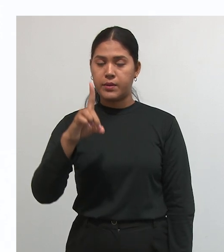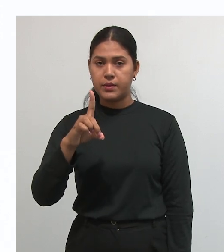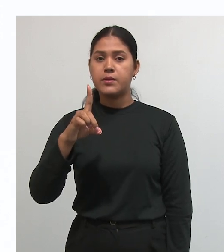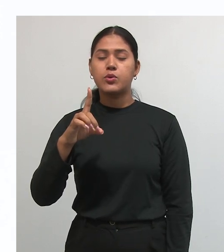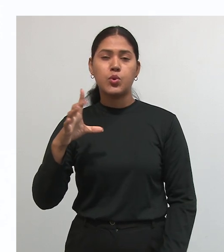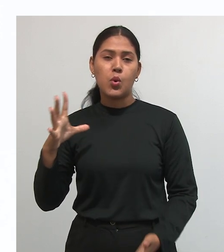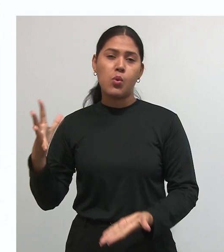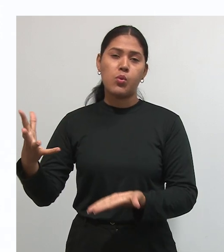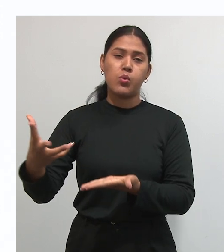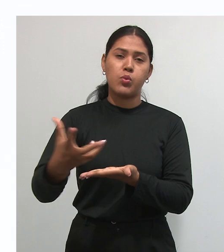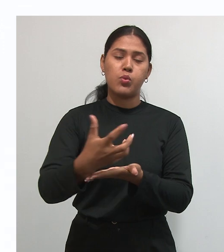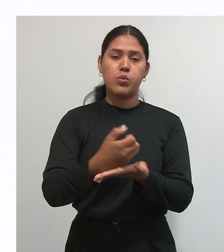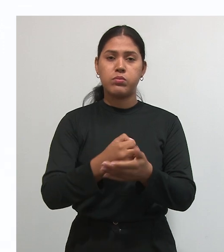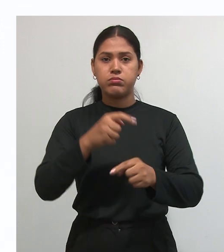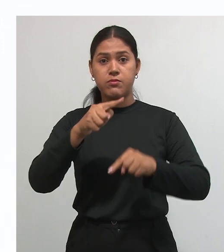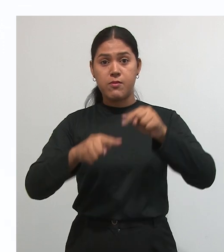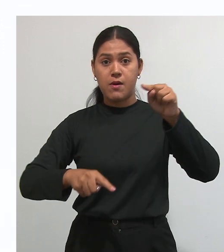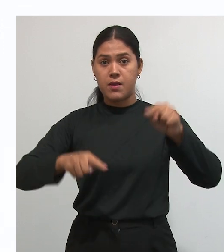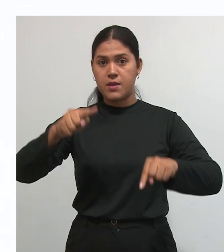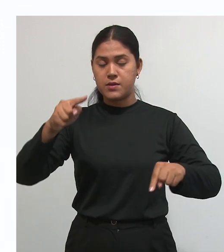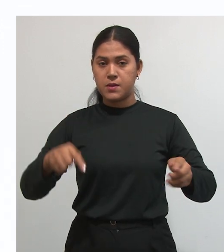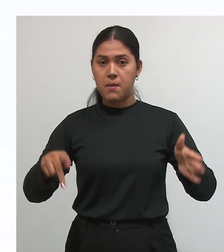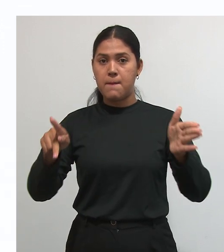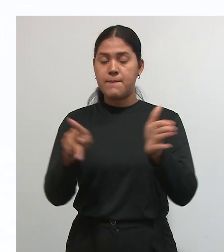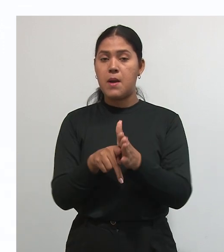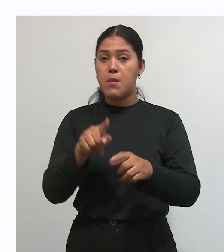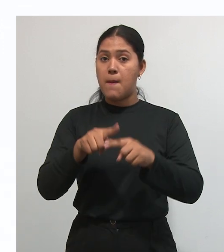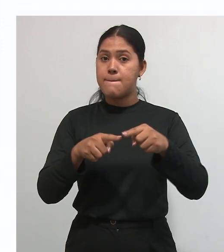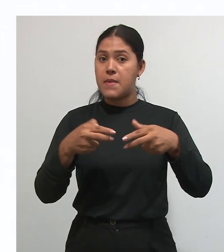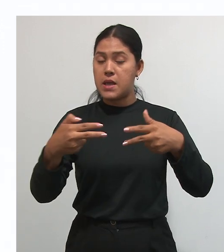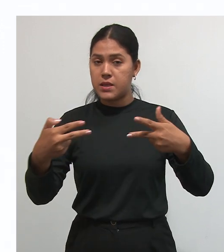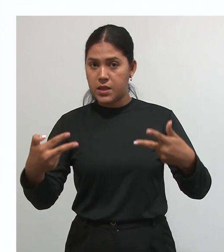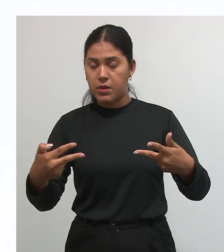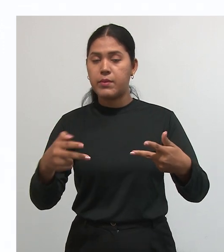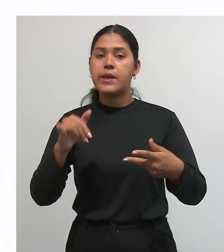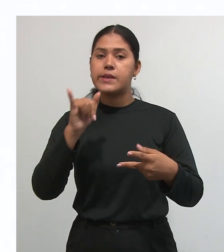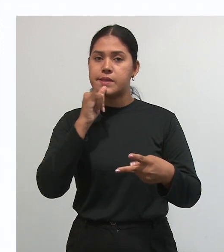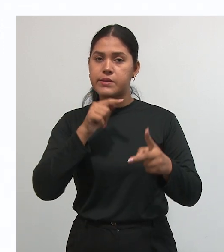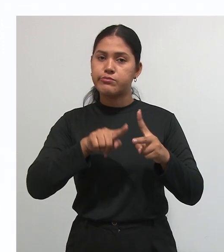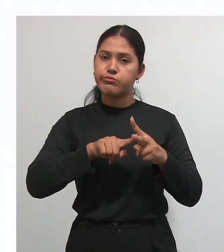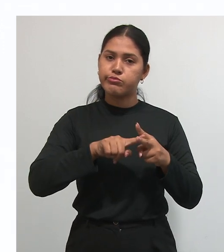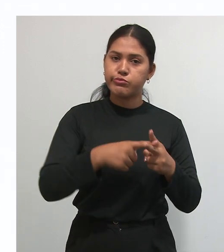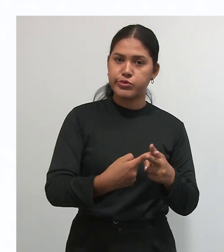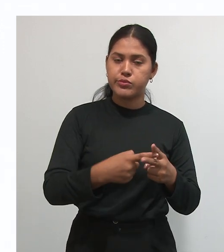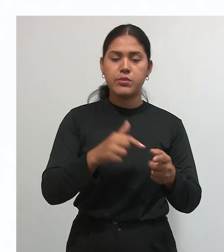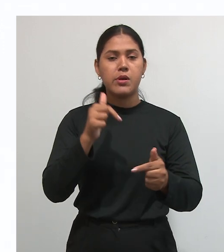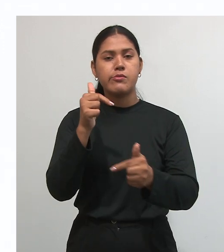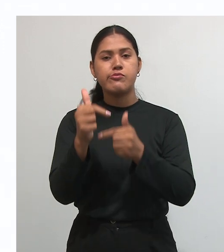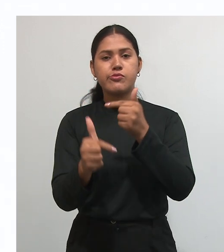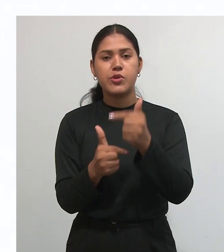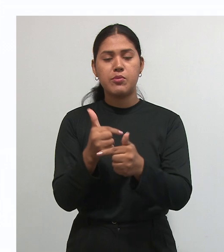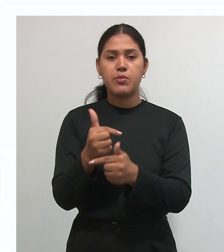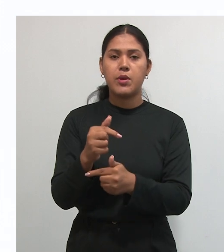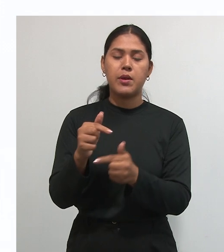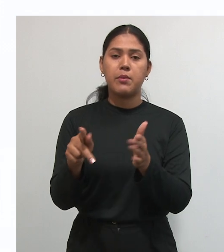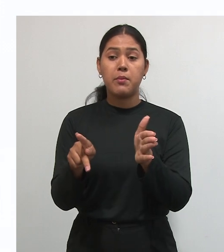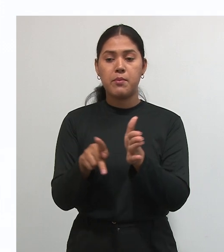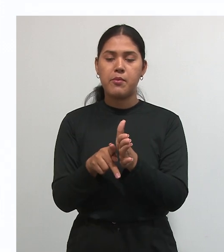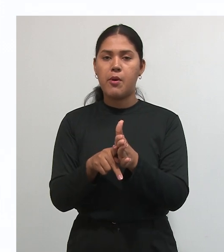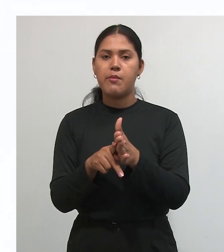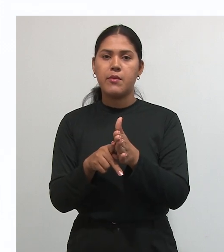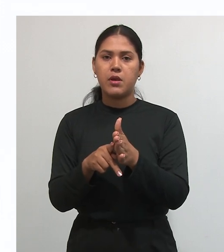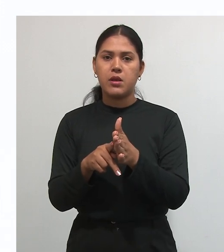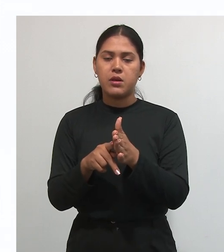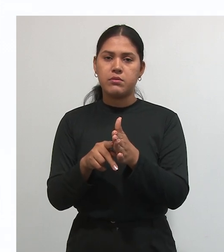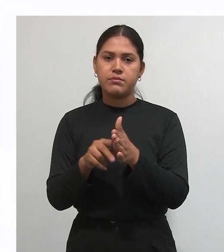VPDs, representa o somatório das variações patrimoniais diminutivas com manutenção e operação de quê? De máquina